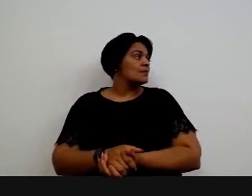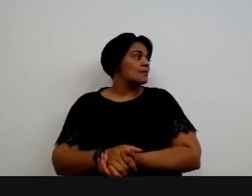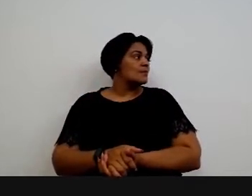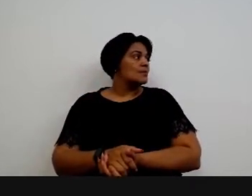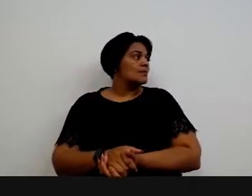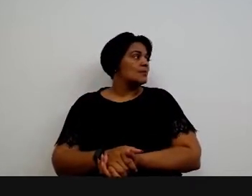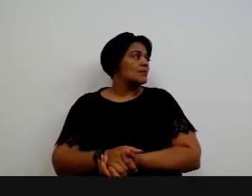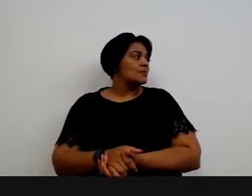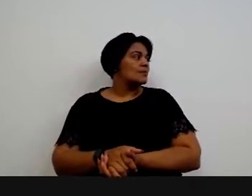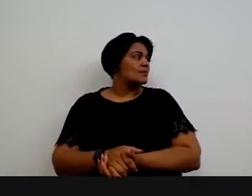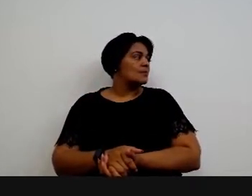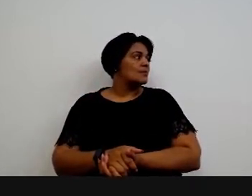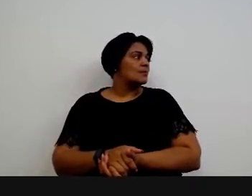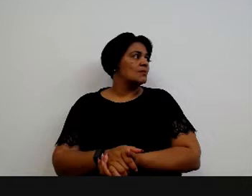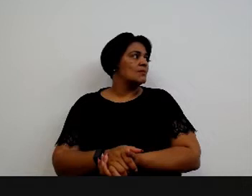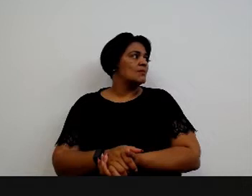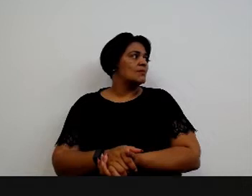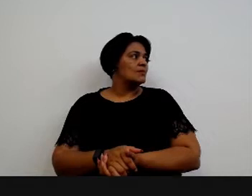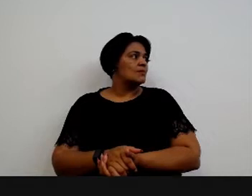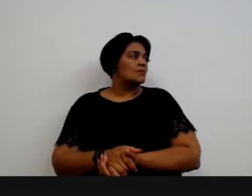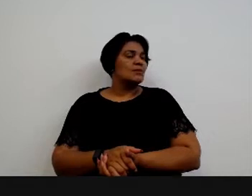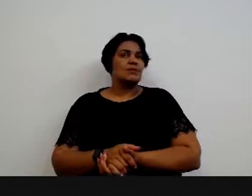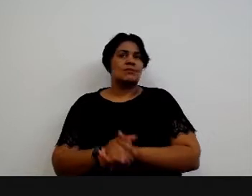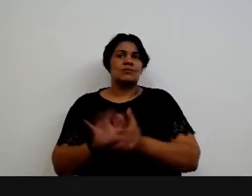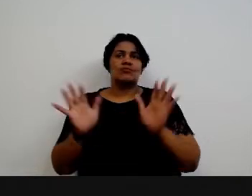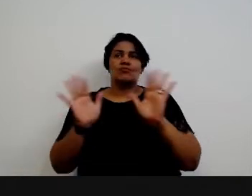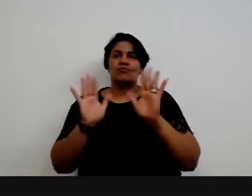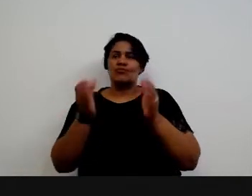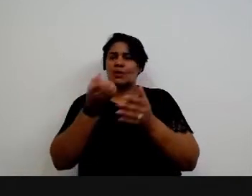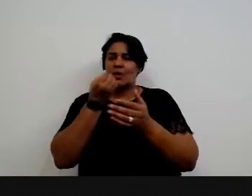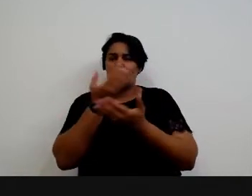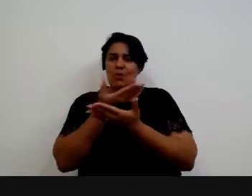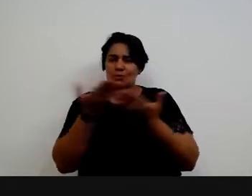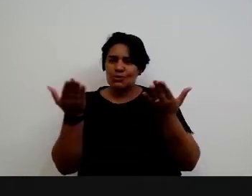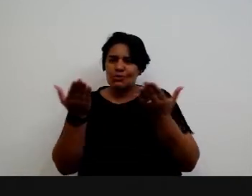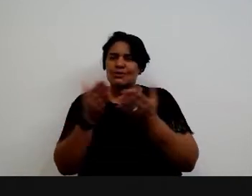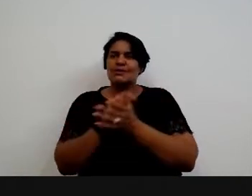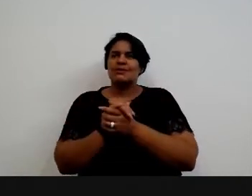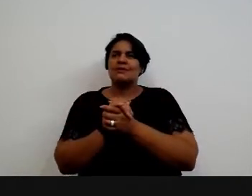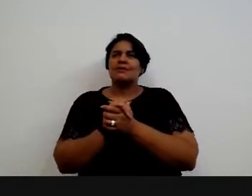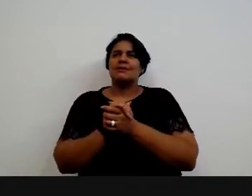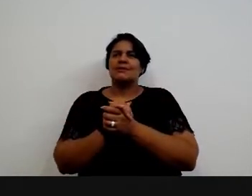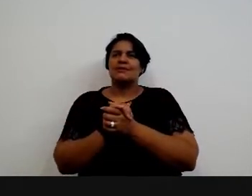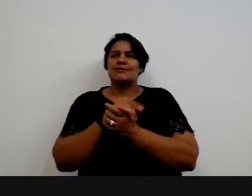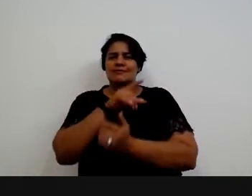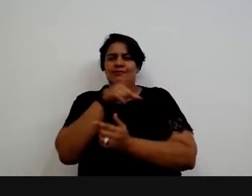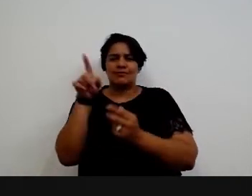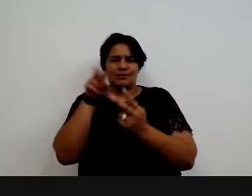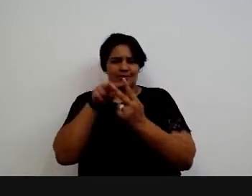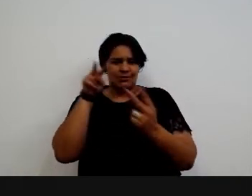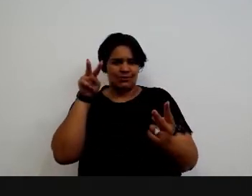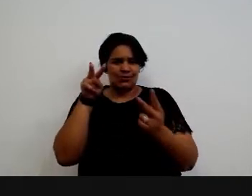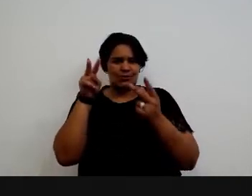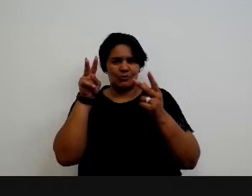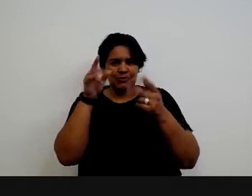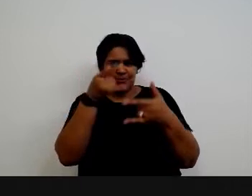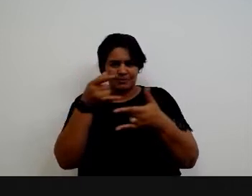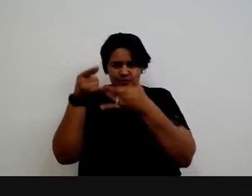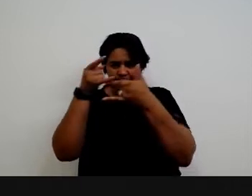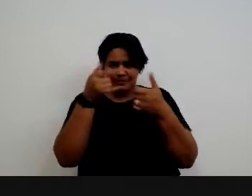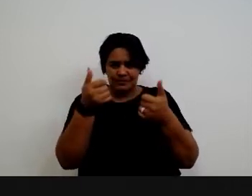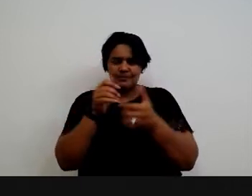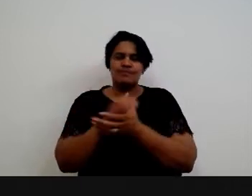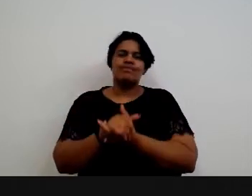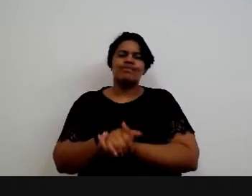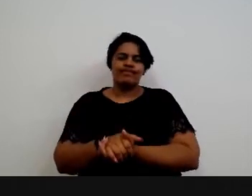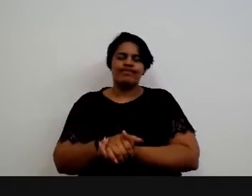presentes, ao pessoal que acompanha a gente pelo YouTube. Então, Corina, eu